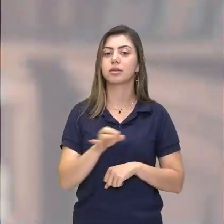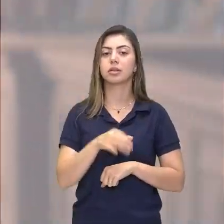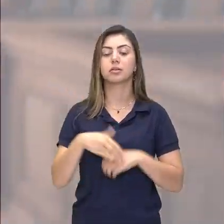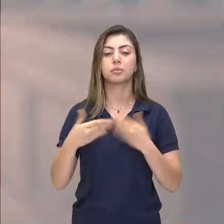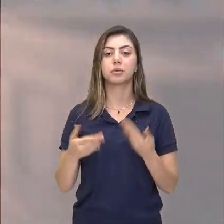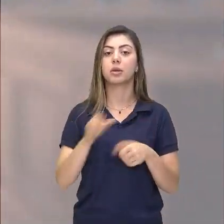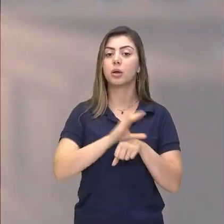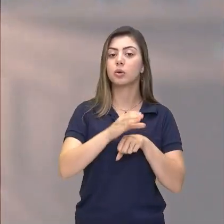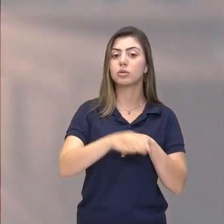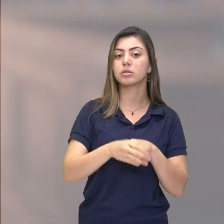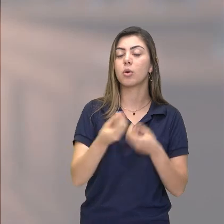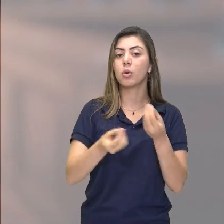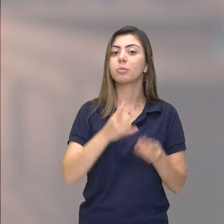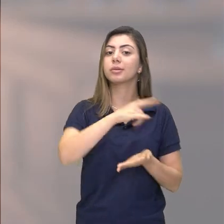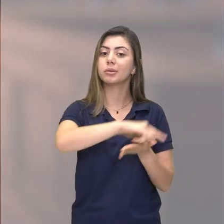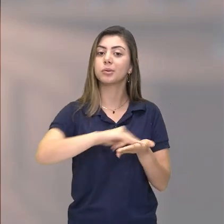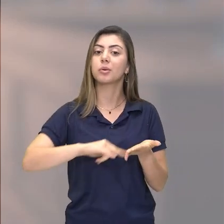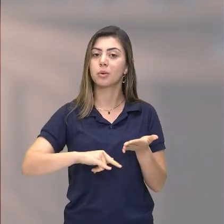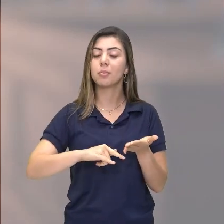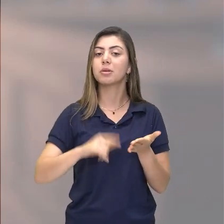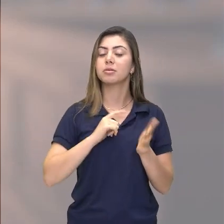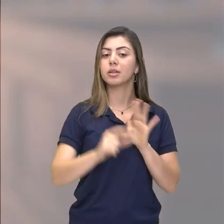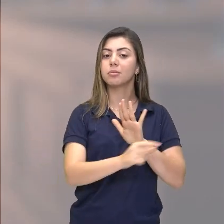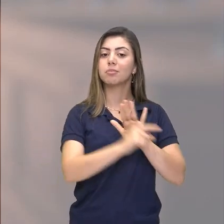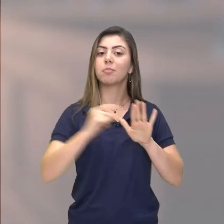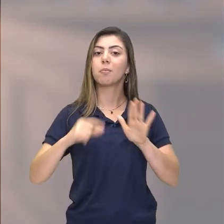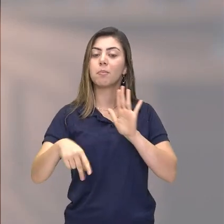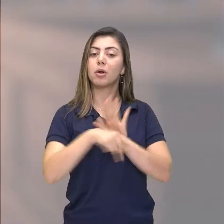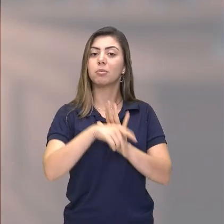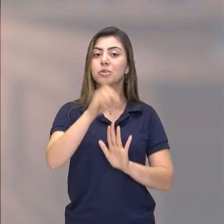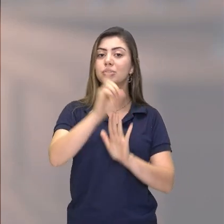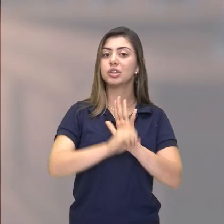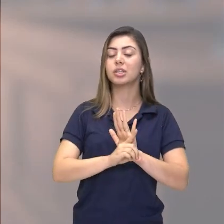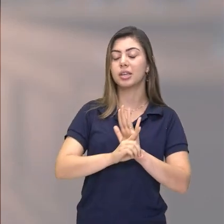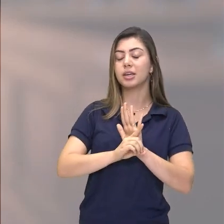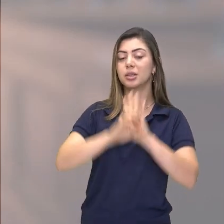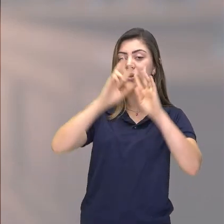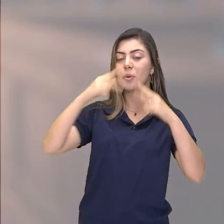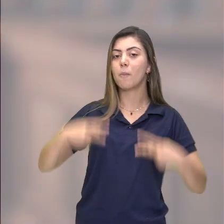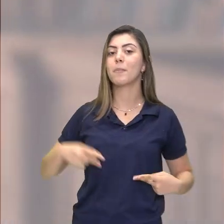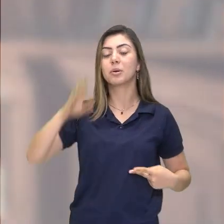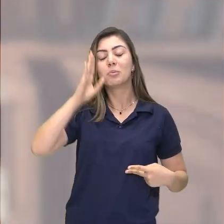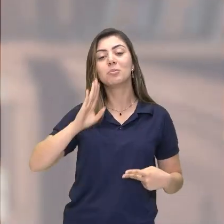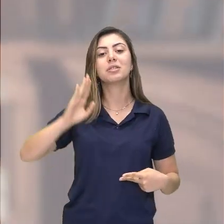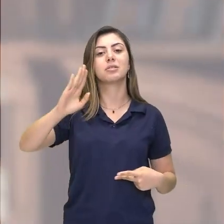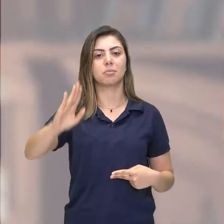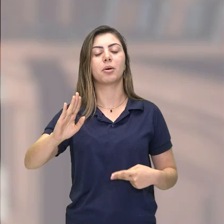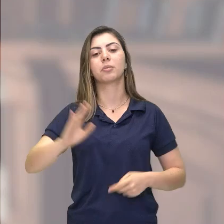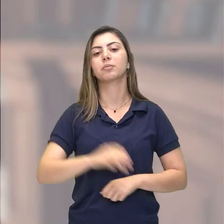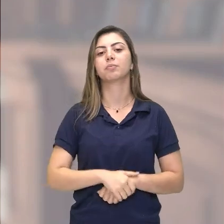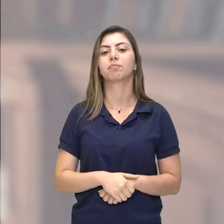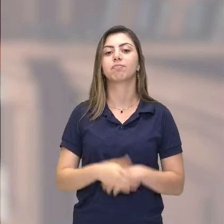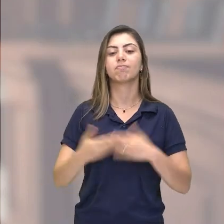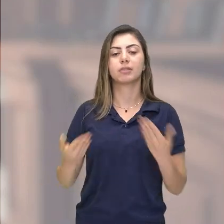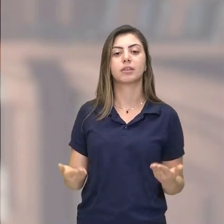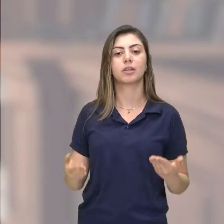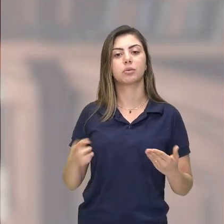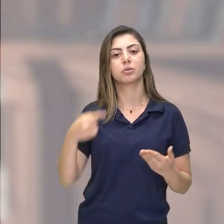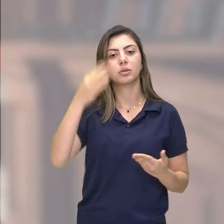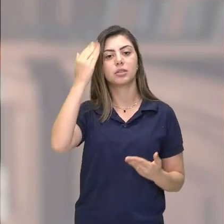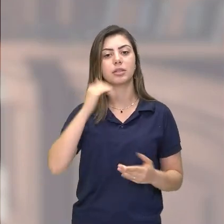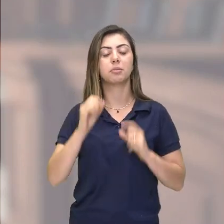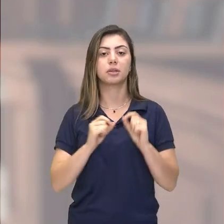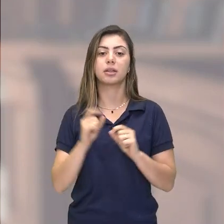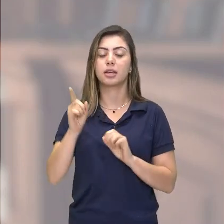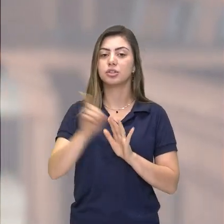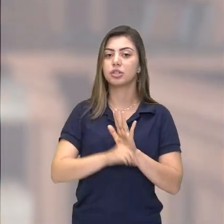Constituição eles são materializados num capítulo chamado Direitos e Garantias Fundamentais. No âmbito interno, no direito